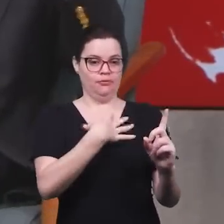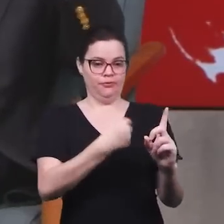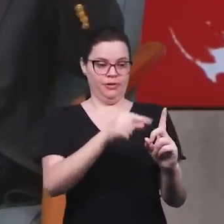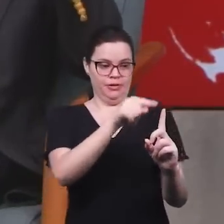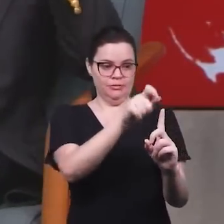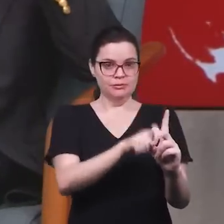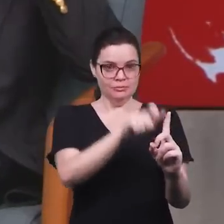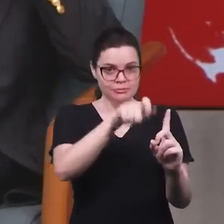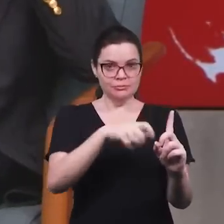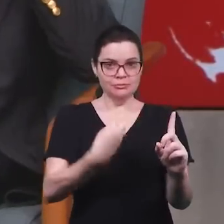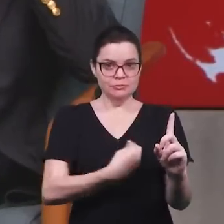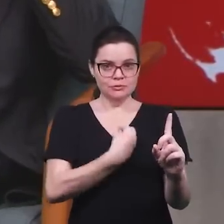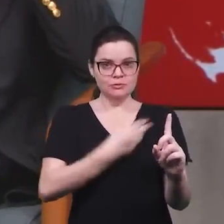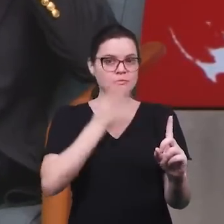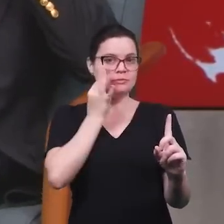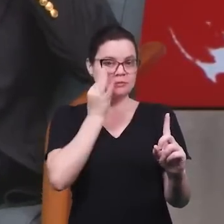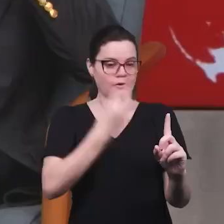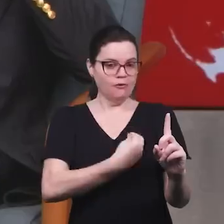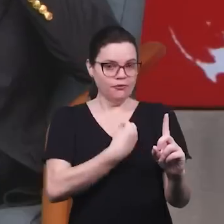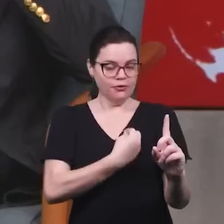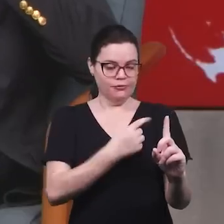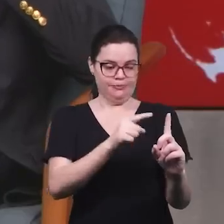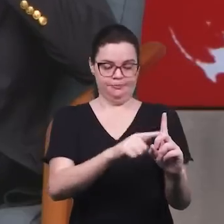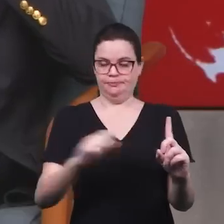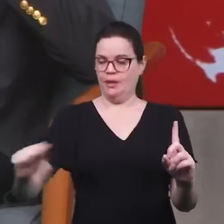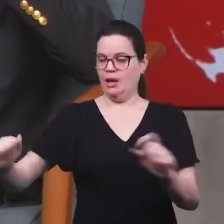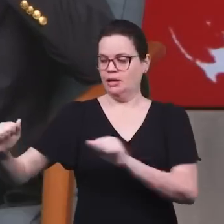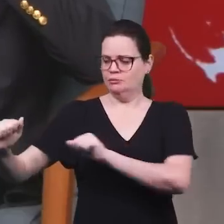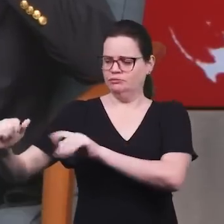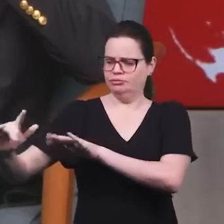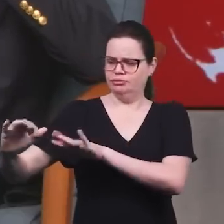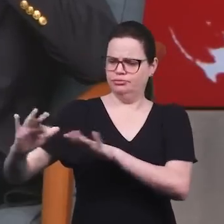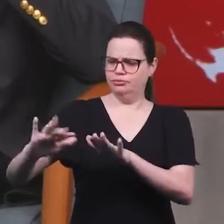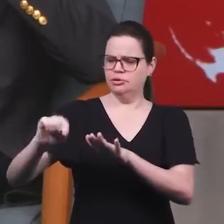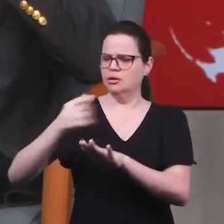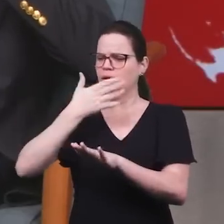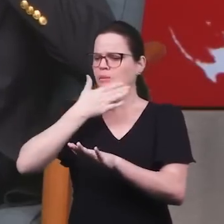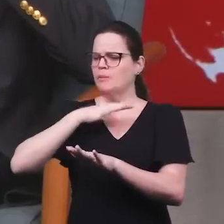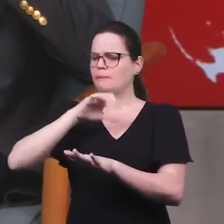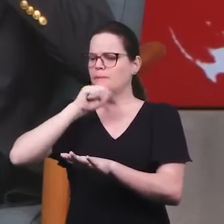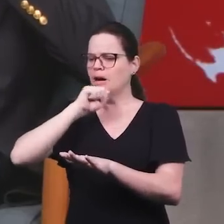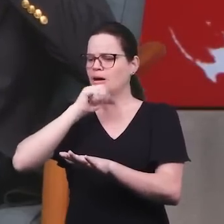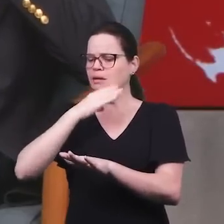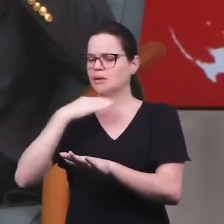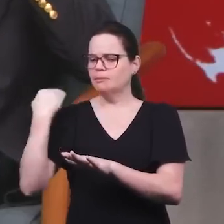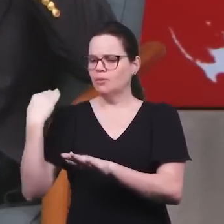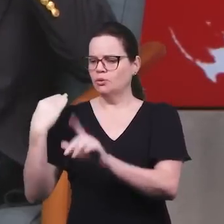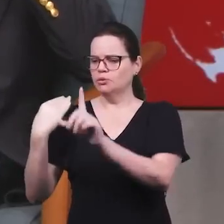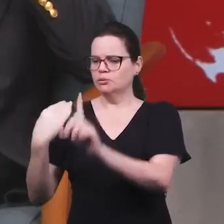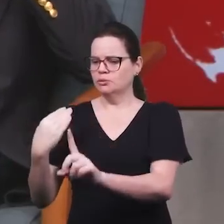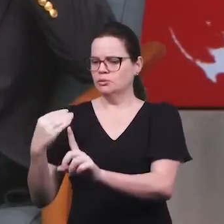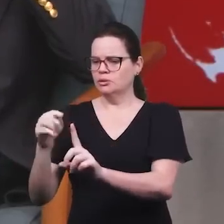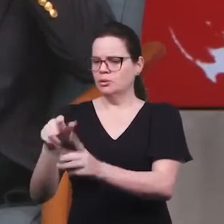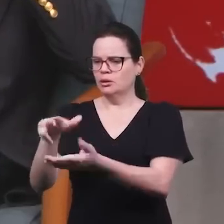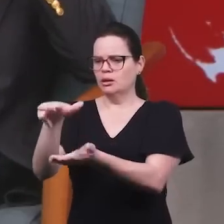outra multidão, o pai está morto e o filho também está morto.